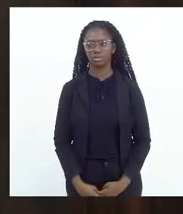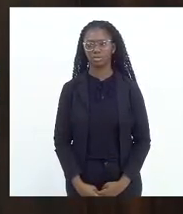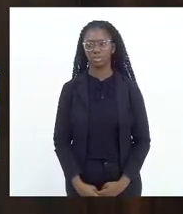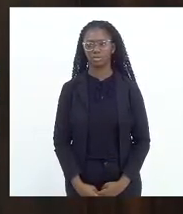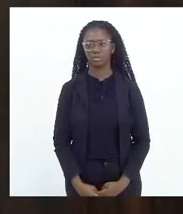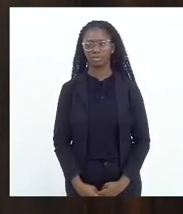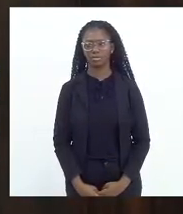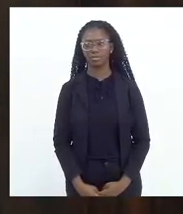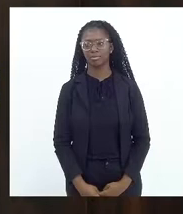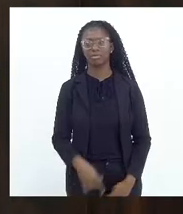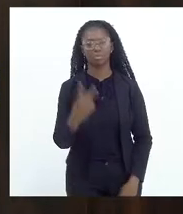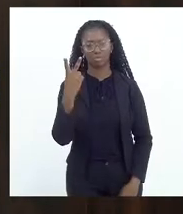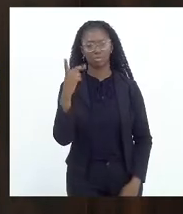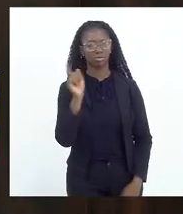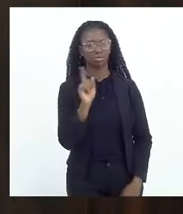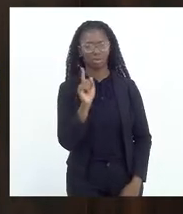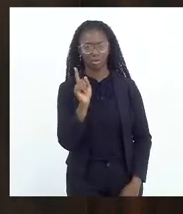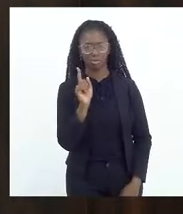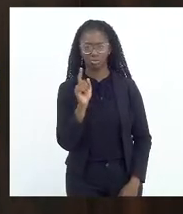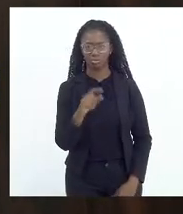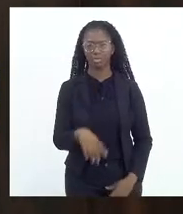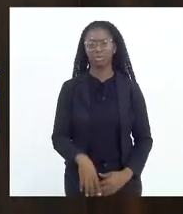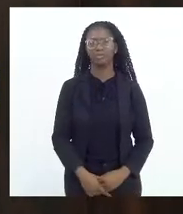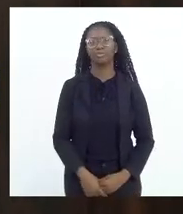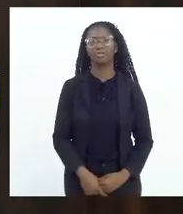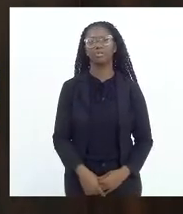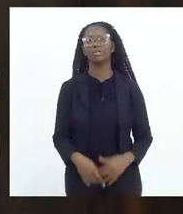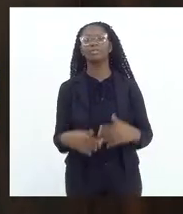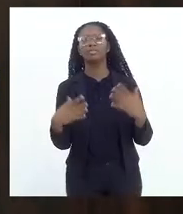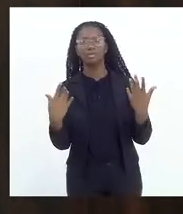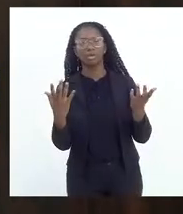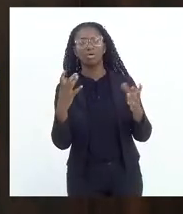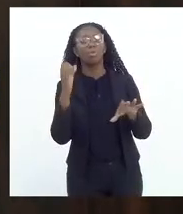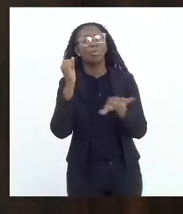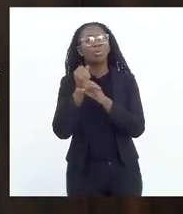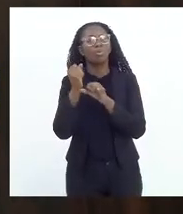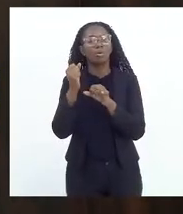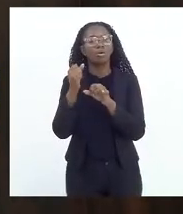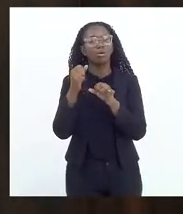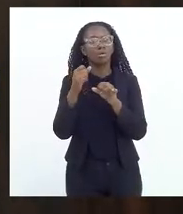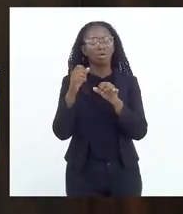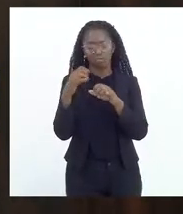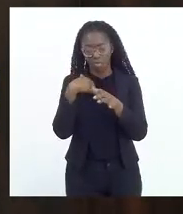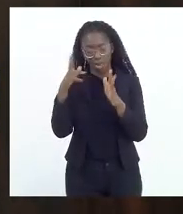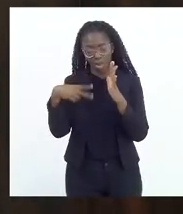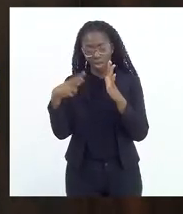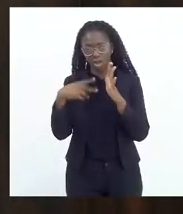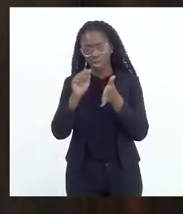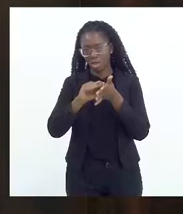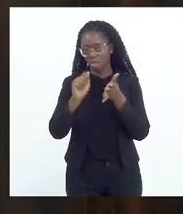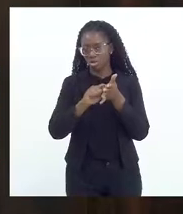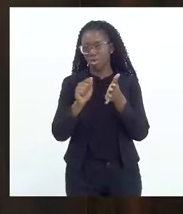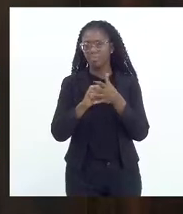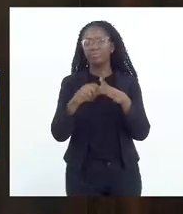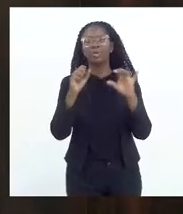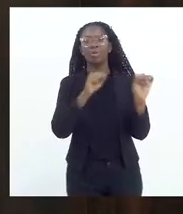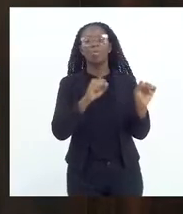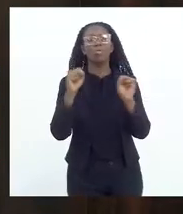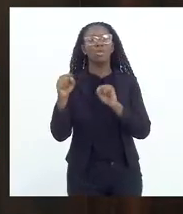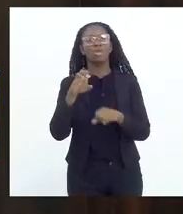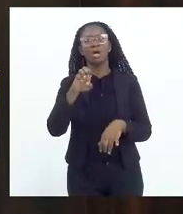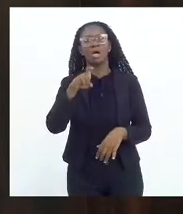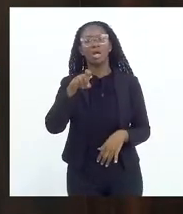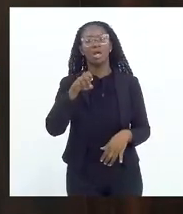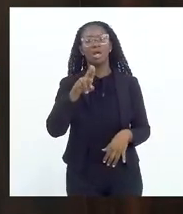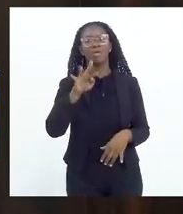A 2, não. A 2, não. O poder... Eu vou até ler aqui o que está escrito. Que o Poder